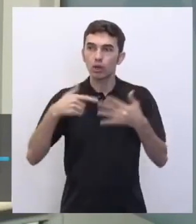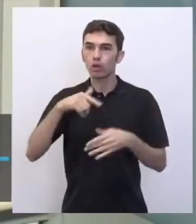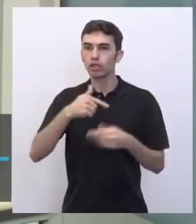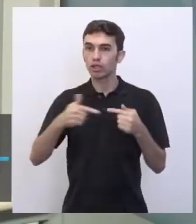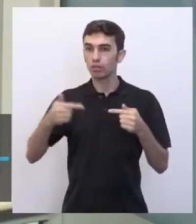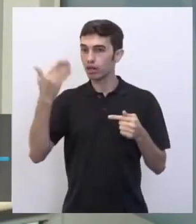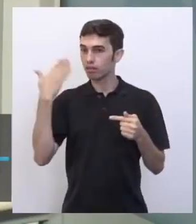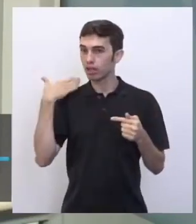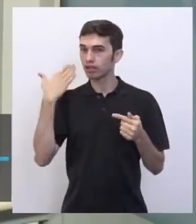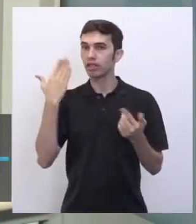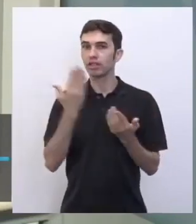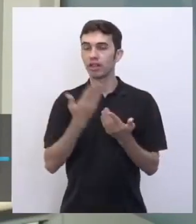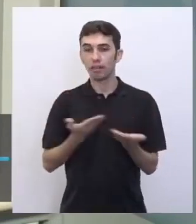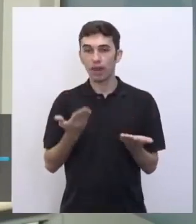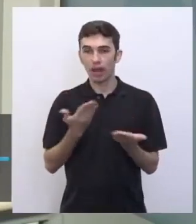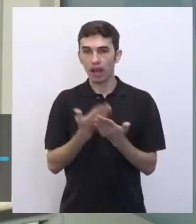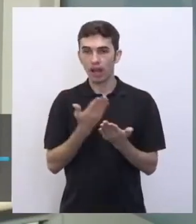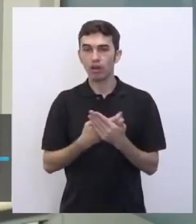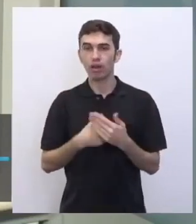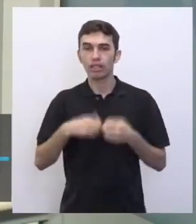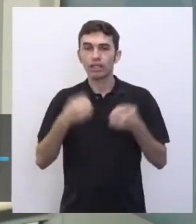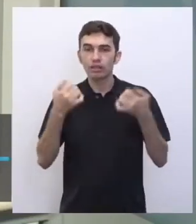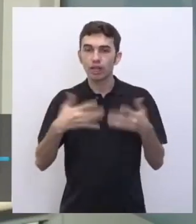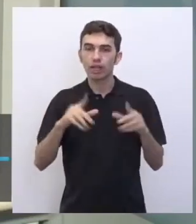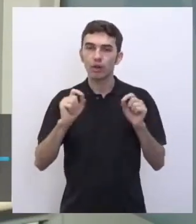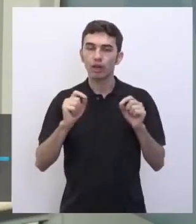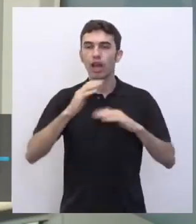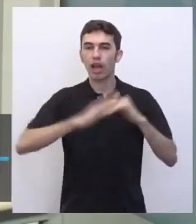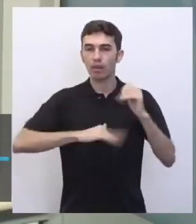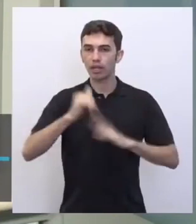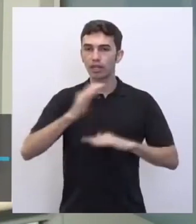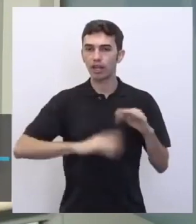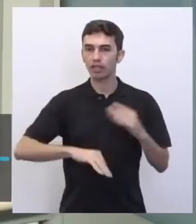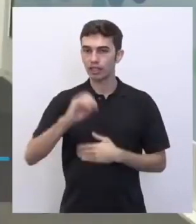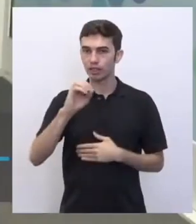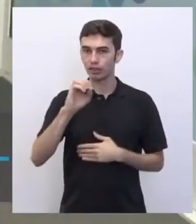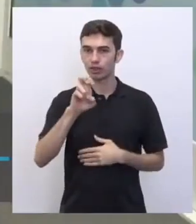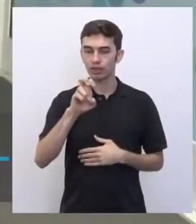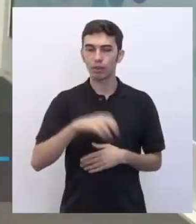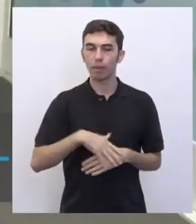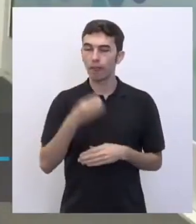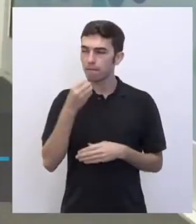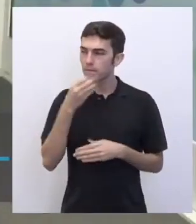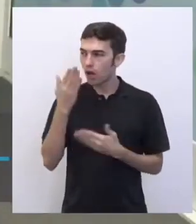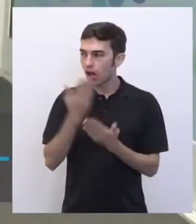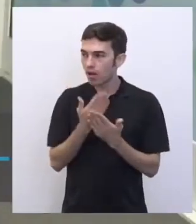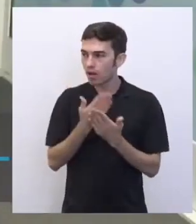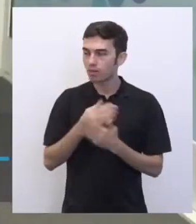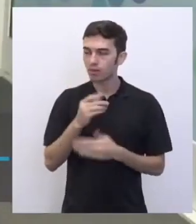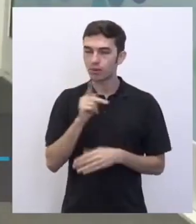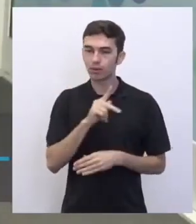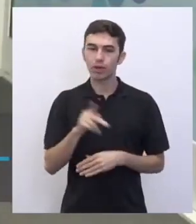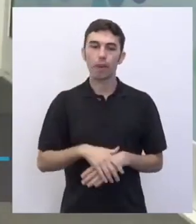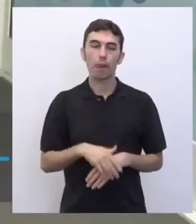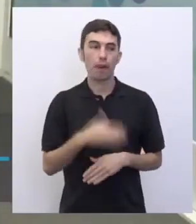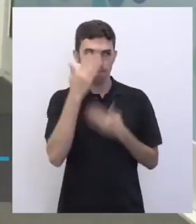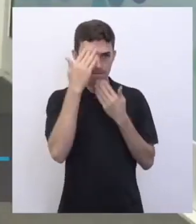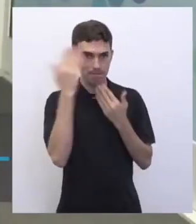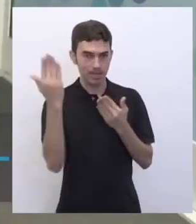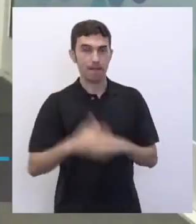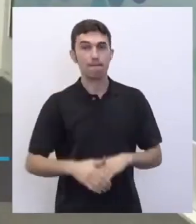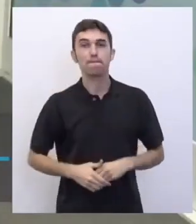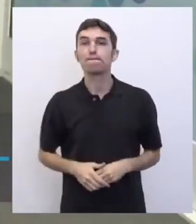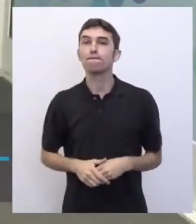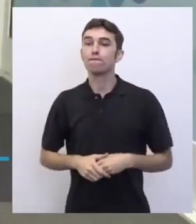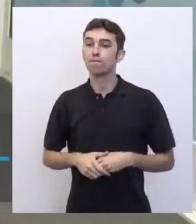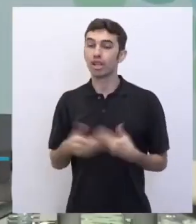na semana passada na aula que trata da habilidade 05. Boa aula, professora. Obrigada. Então, né, a gente